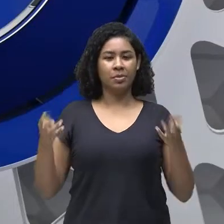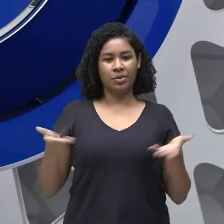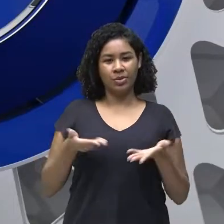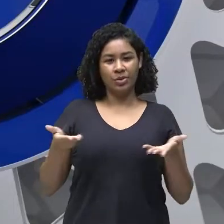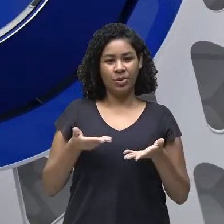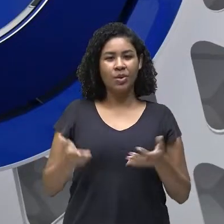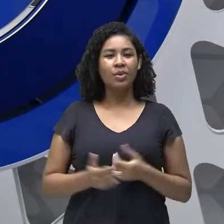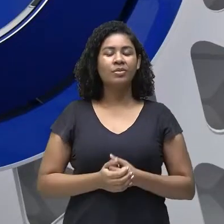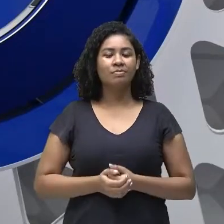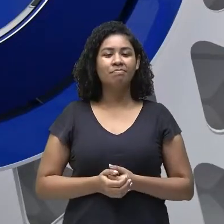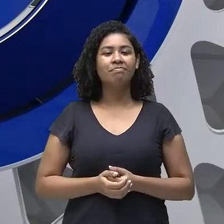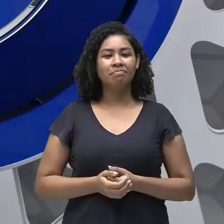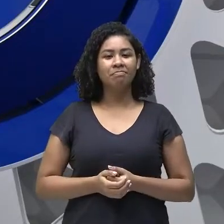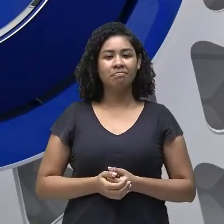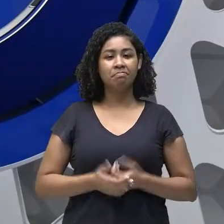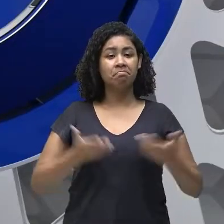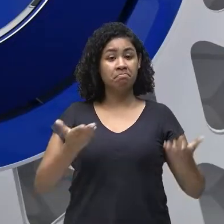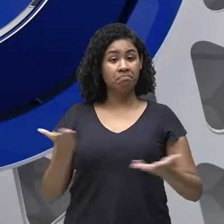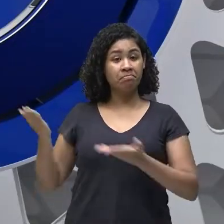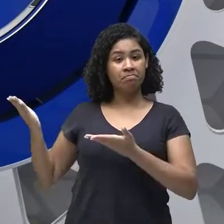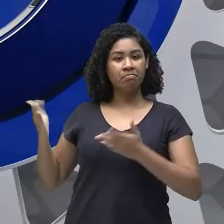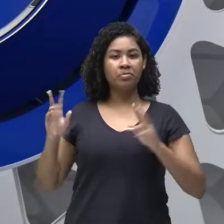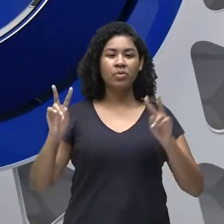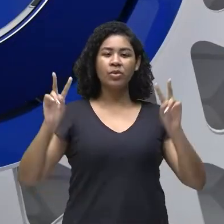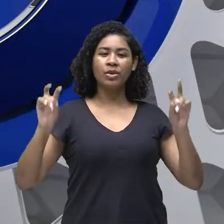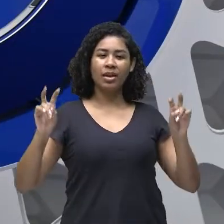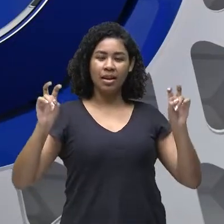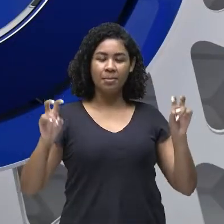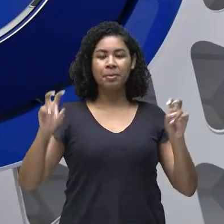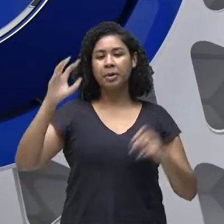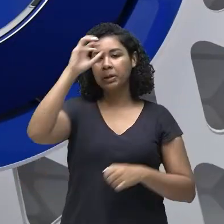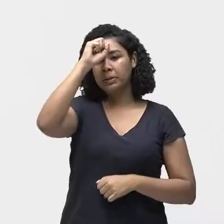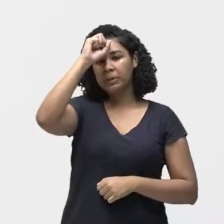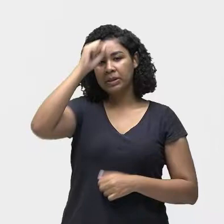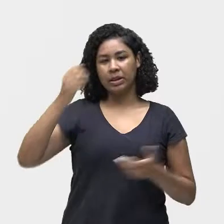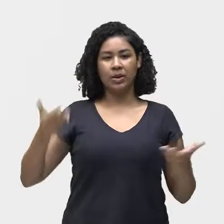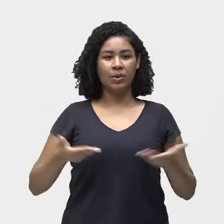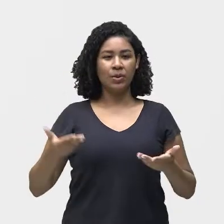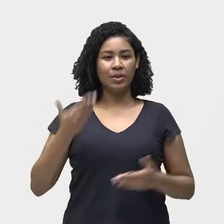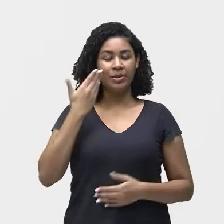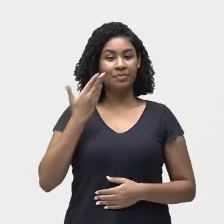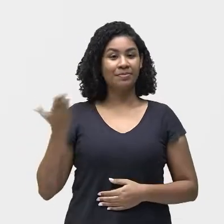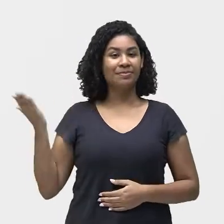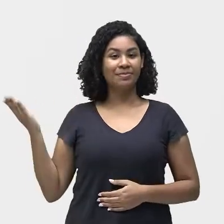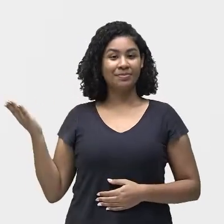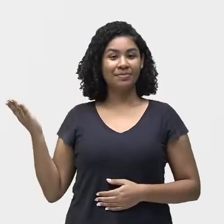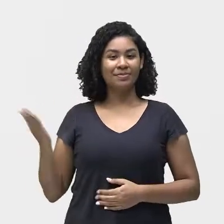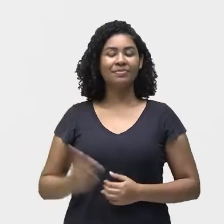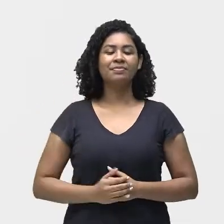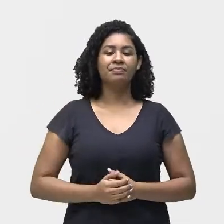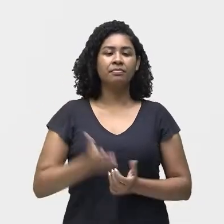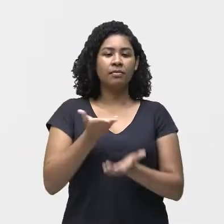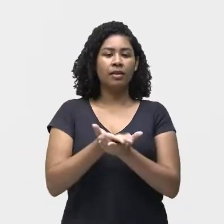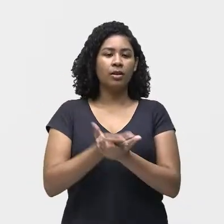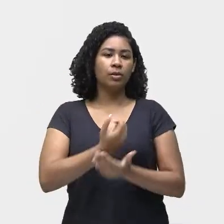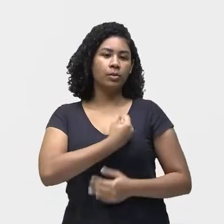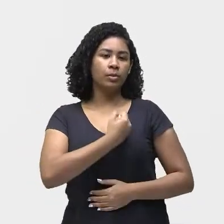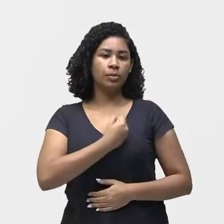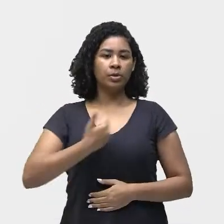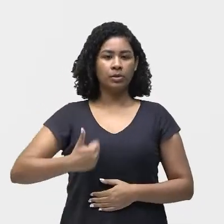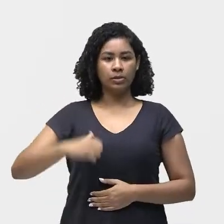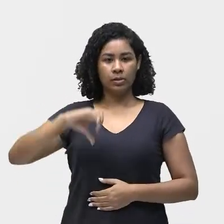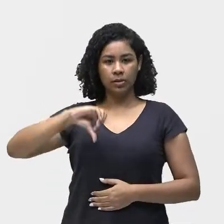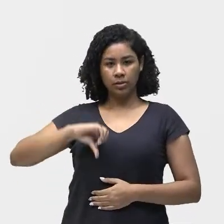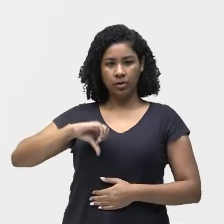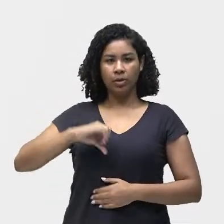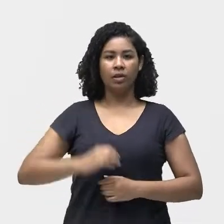juntos aqui o que a gente vai aprender hoje, sobre o que nós vamos falar. Vamos dar uma olhada. Nossa aula 19, nosso